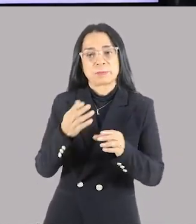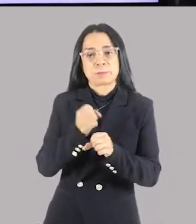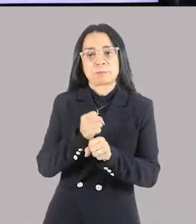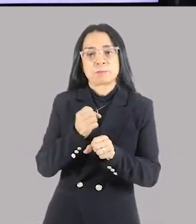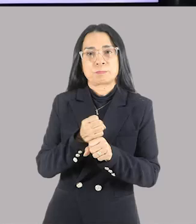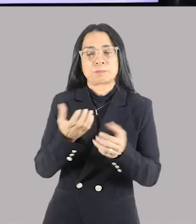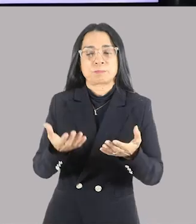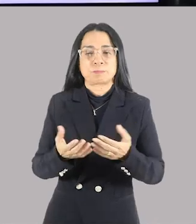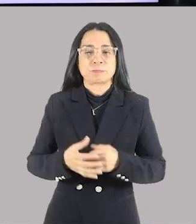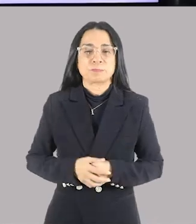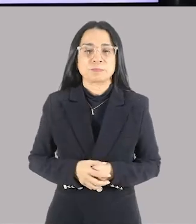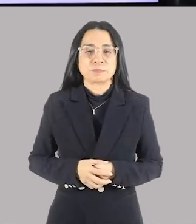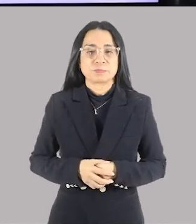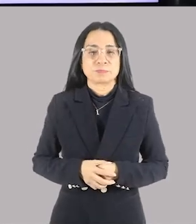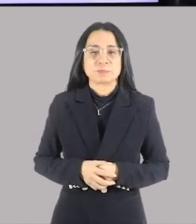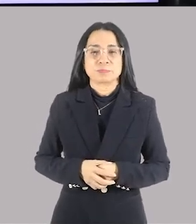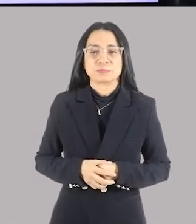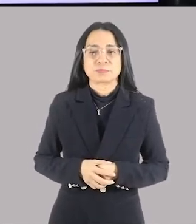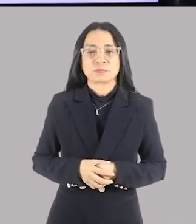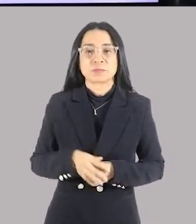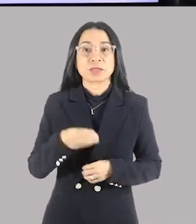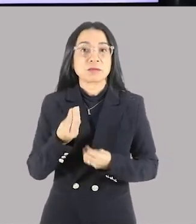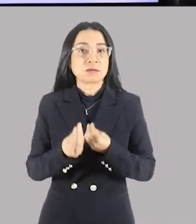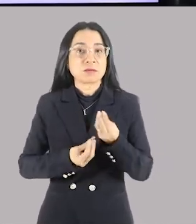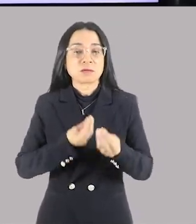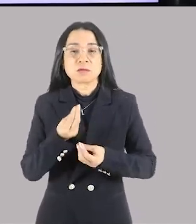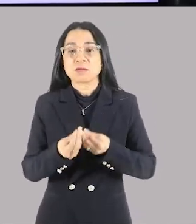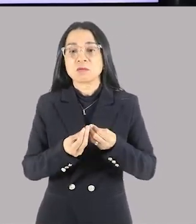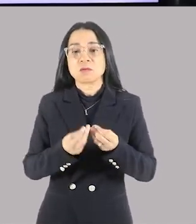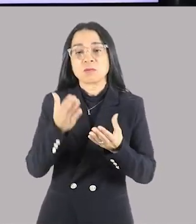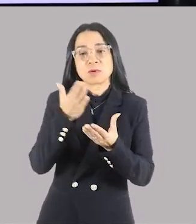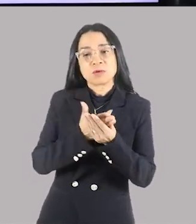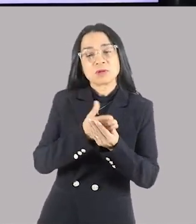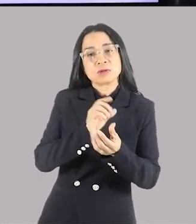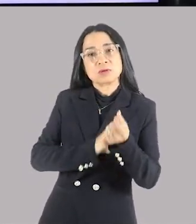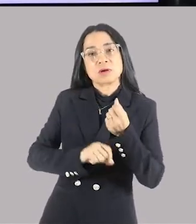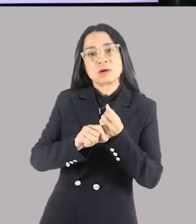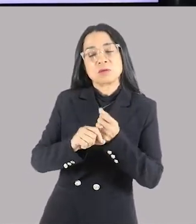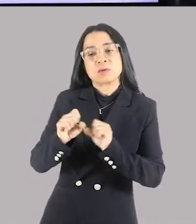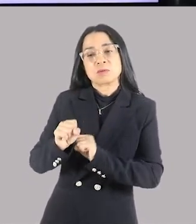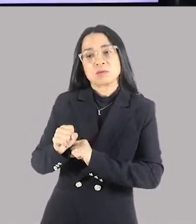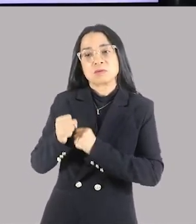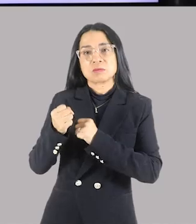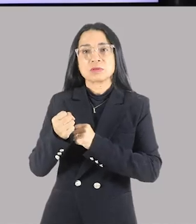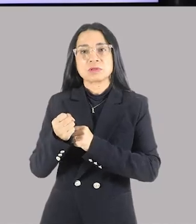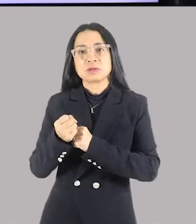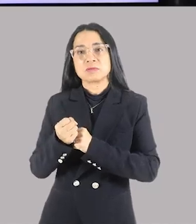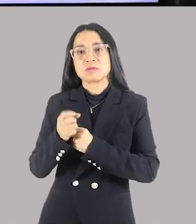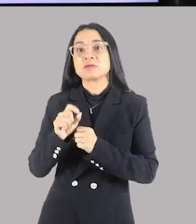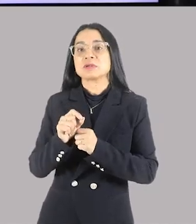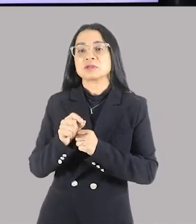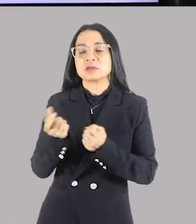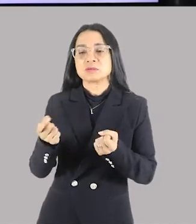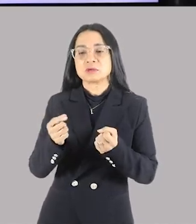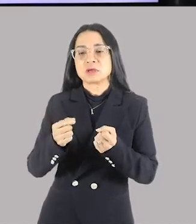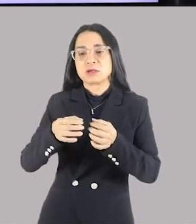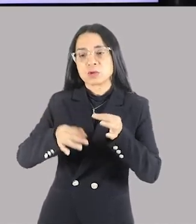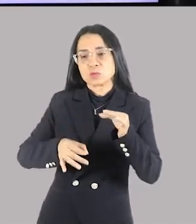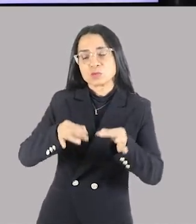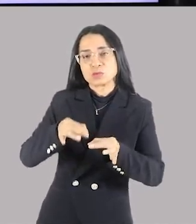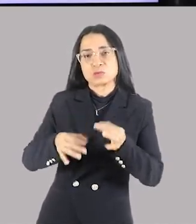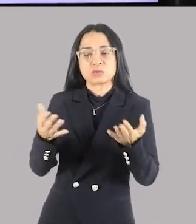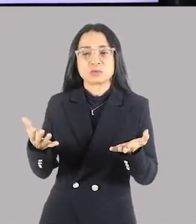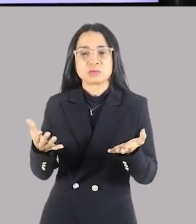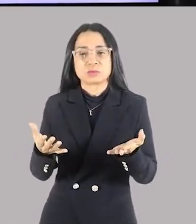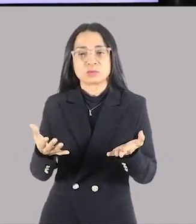perfeito? Podem ter capacidade processual para a defesa em juízo de suas prerrogativas. Também